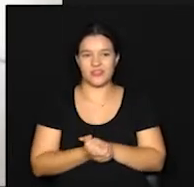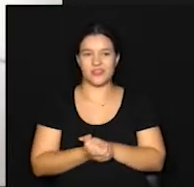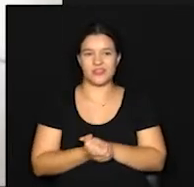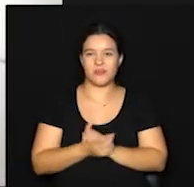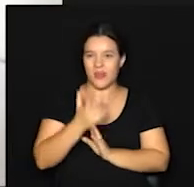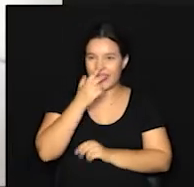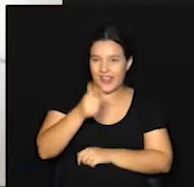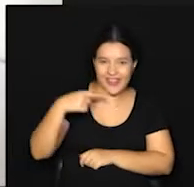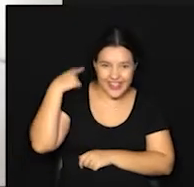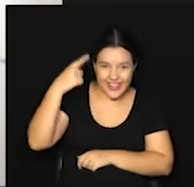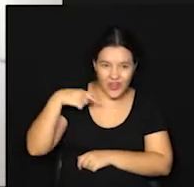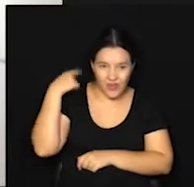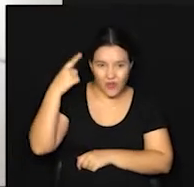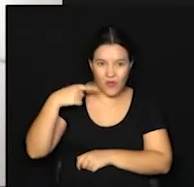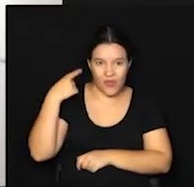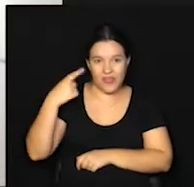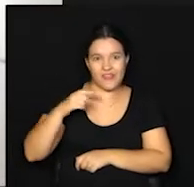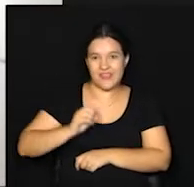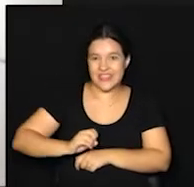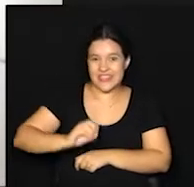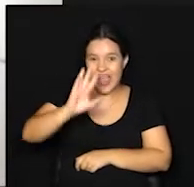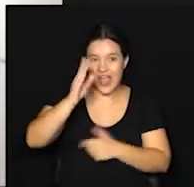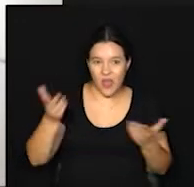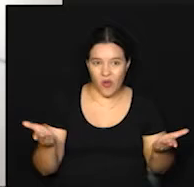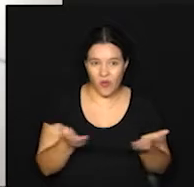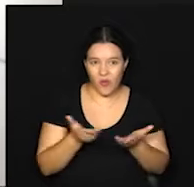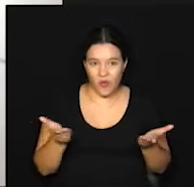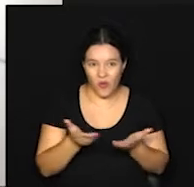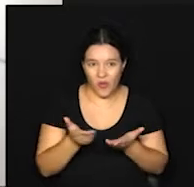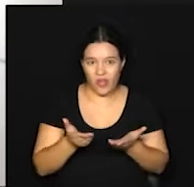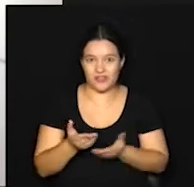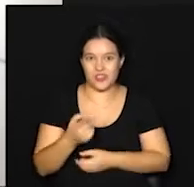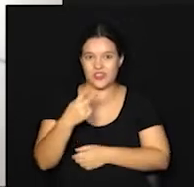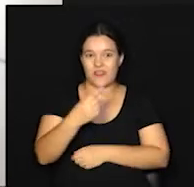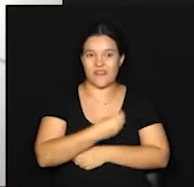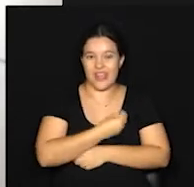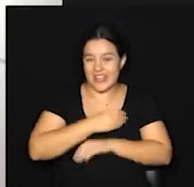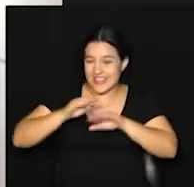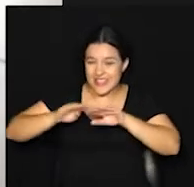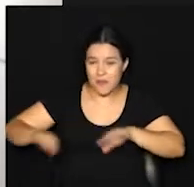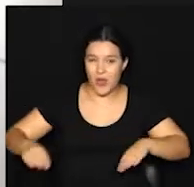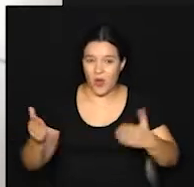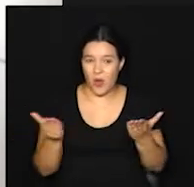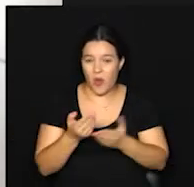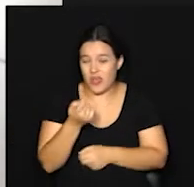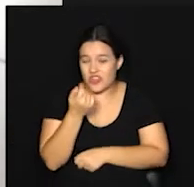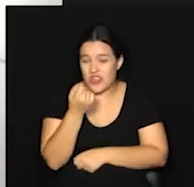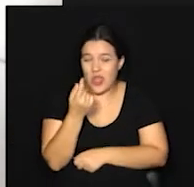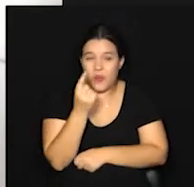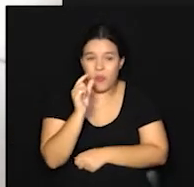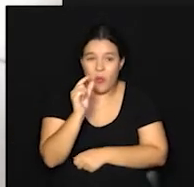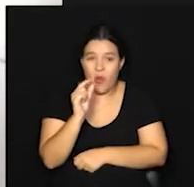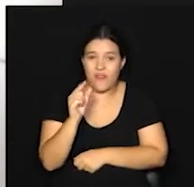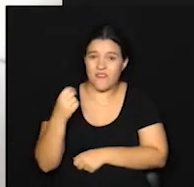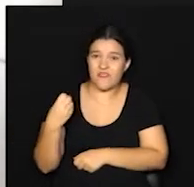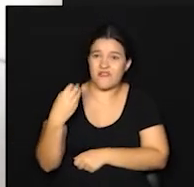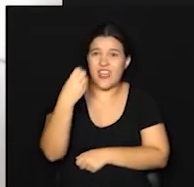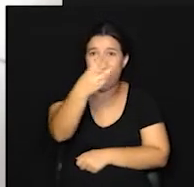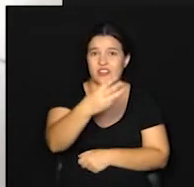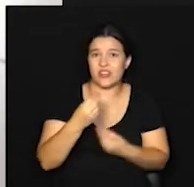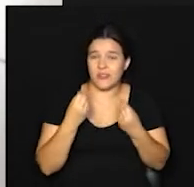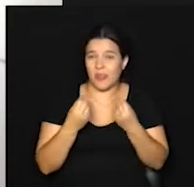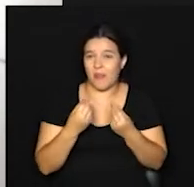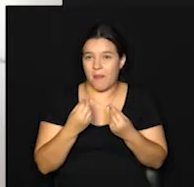tá louca, vai sair agora nessa situação, você acabou de se separar, tá com pouco dinheiro, você vai fazer uma viagem